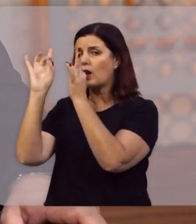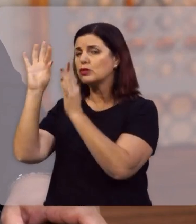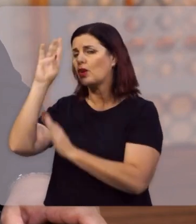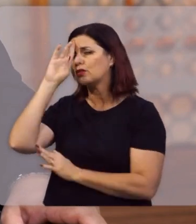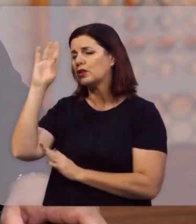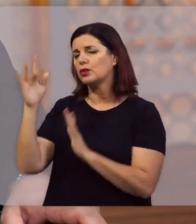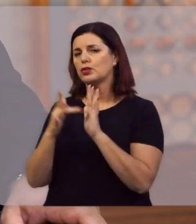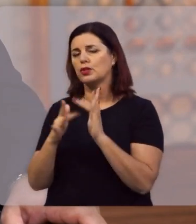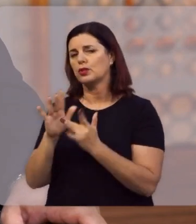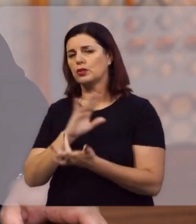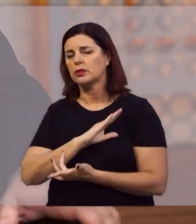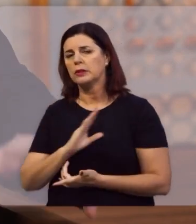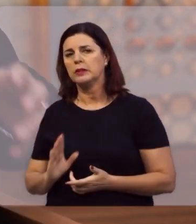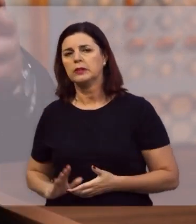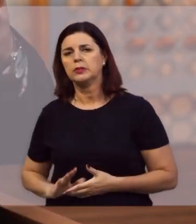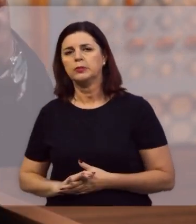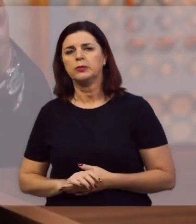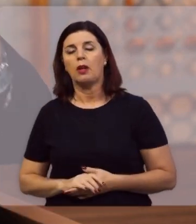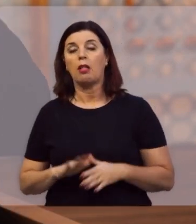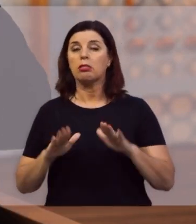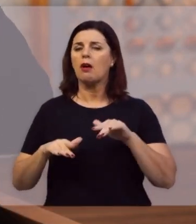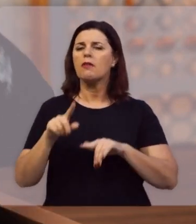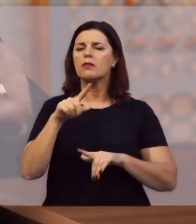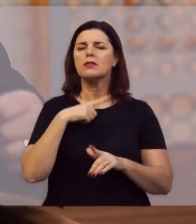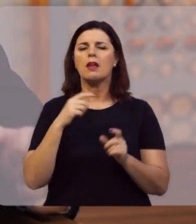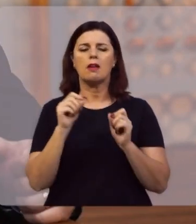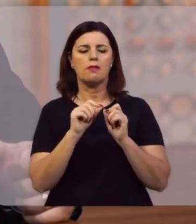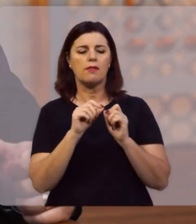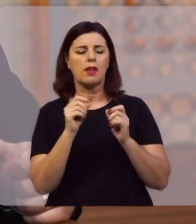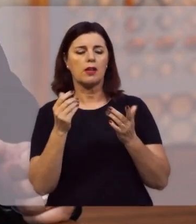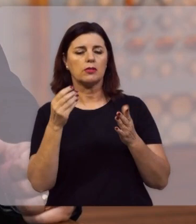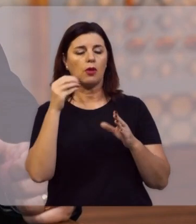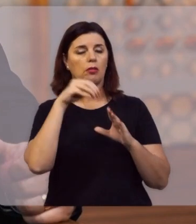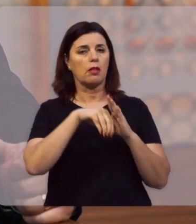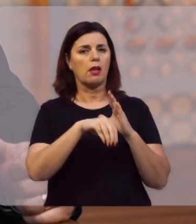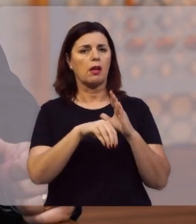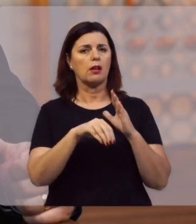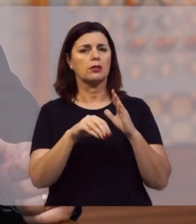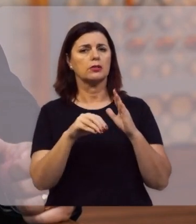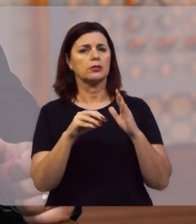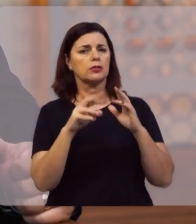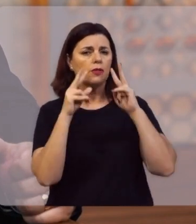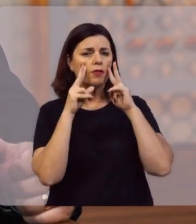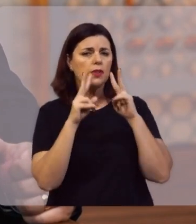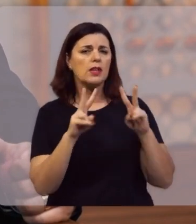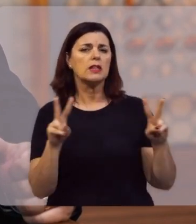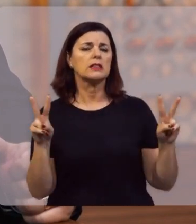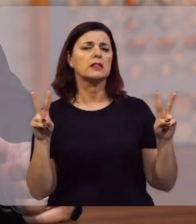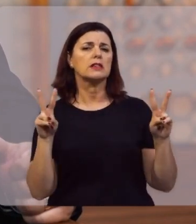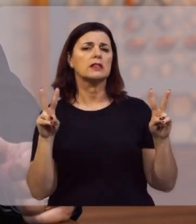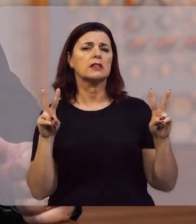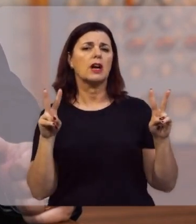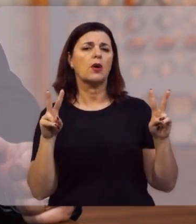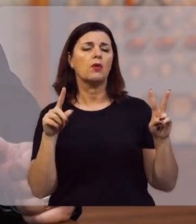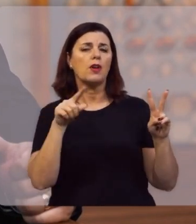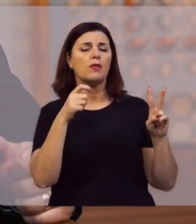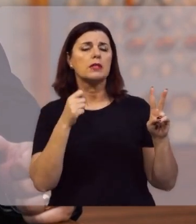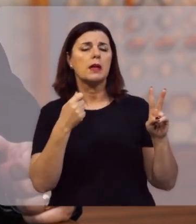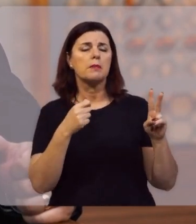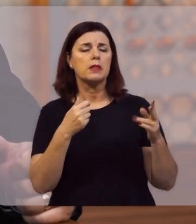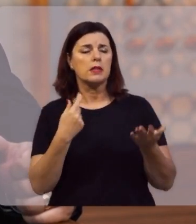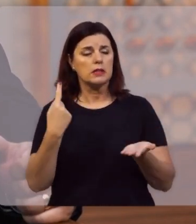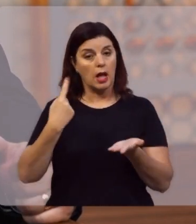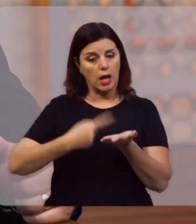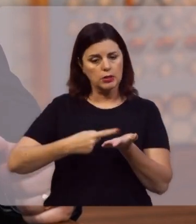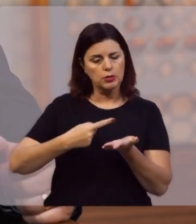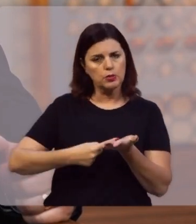tem com o Senhor Jesus porque talvez você tenha sido formado dentro de uma cosmovisão e de repente você tem que assumir